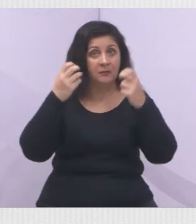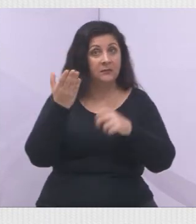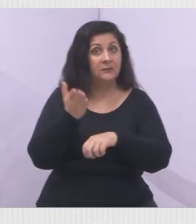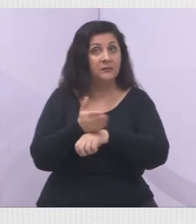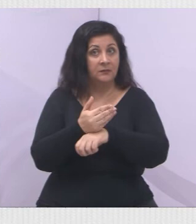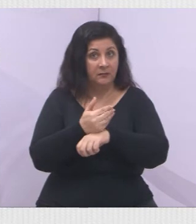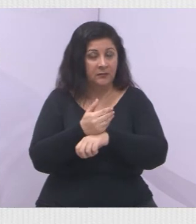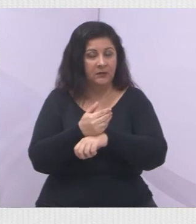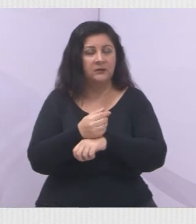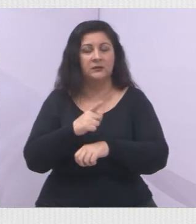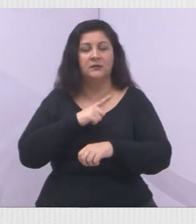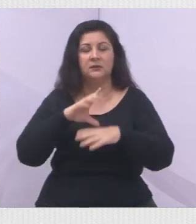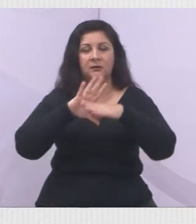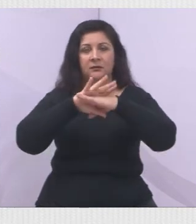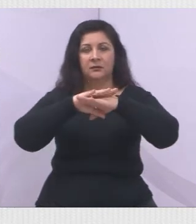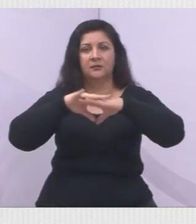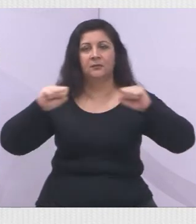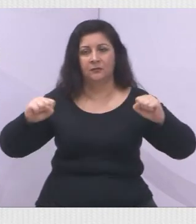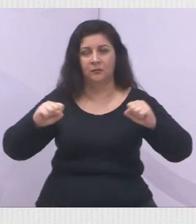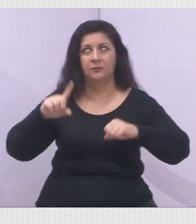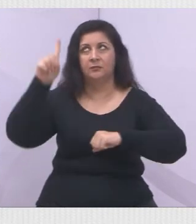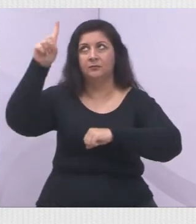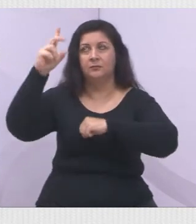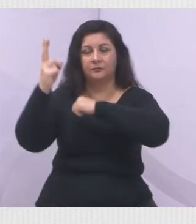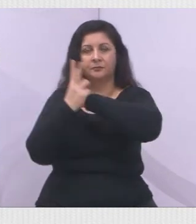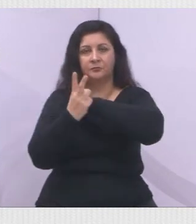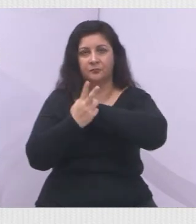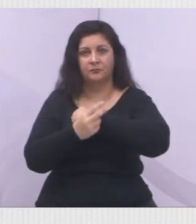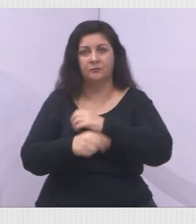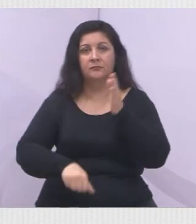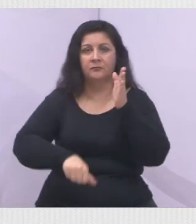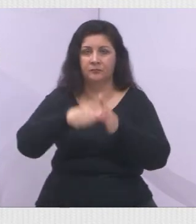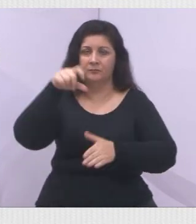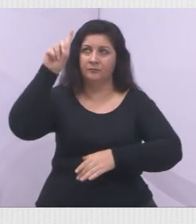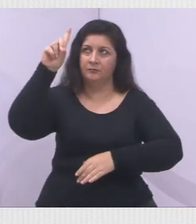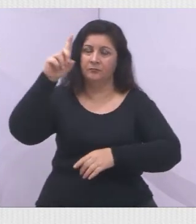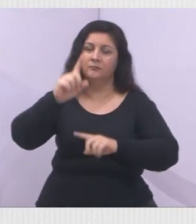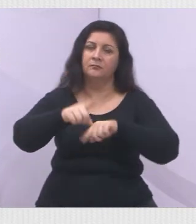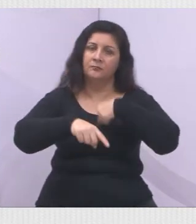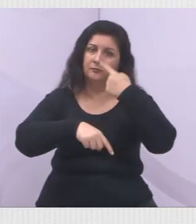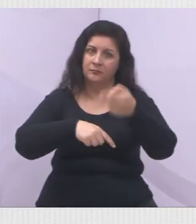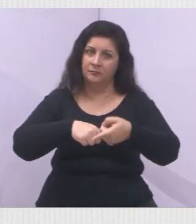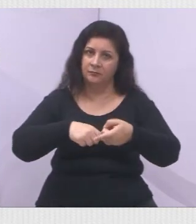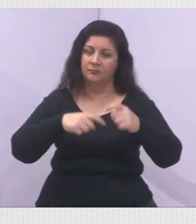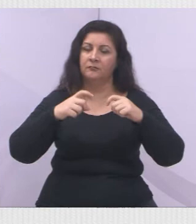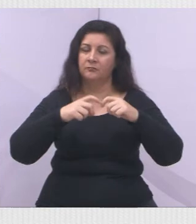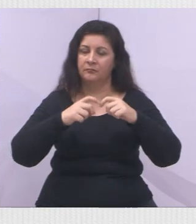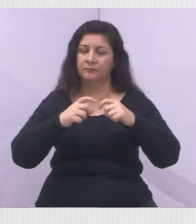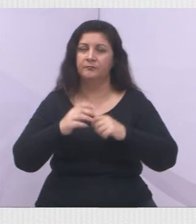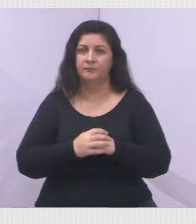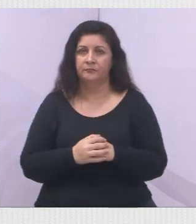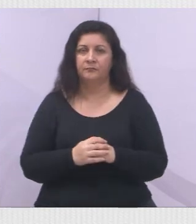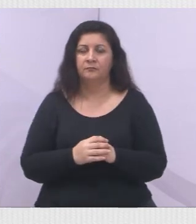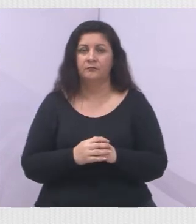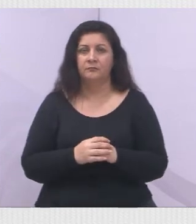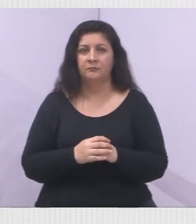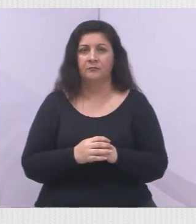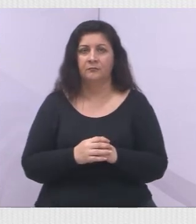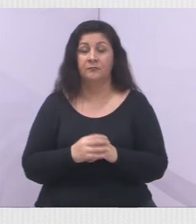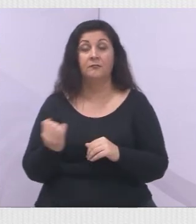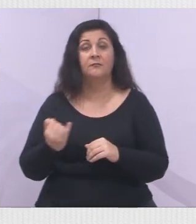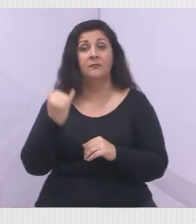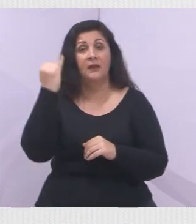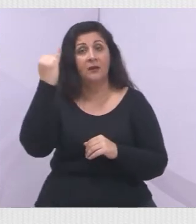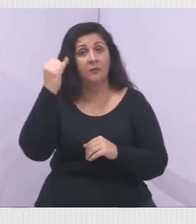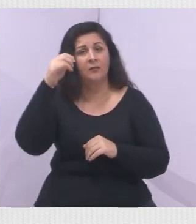cura. Graças a Deus, abaixo de Deus aí, primeiro Deus, que é o médico dos médicos, depois a medicina está muito avançada. Então, é